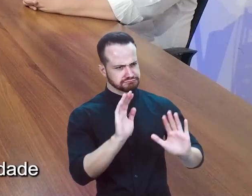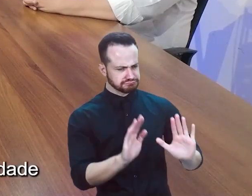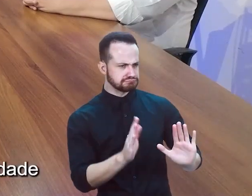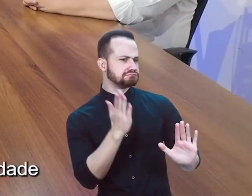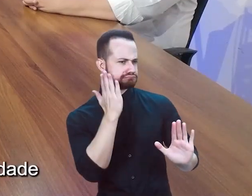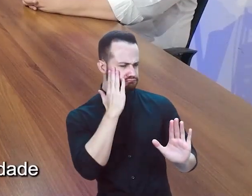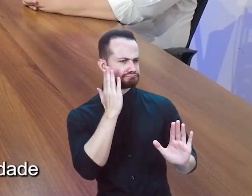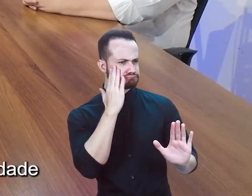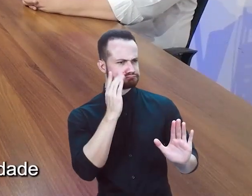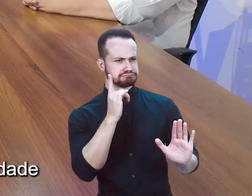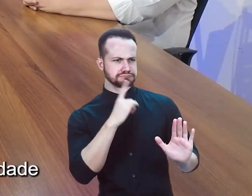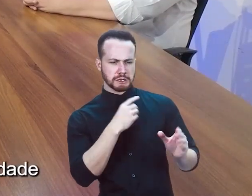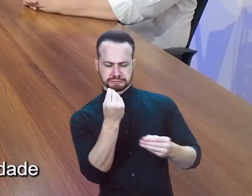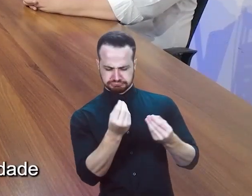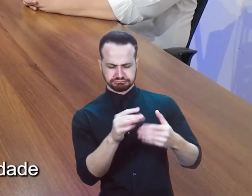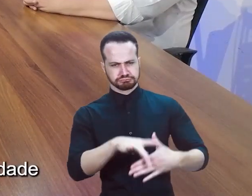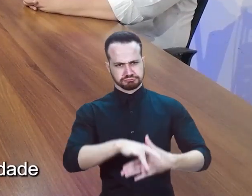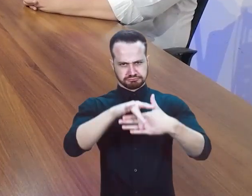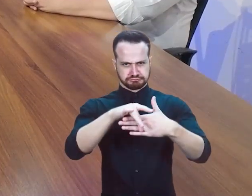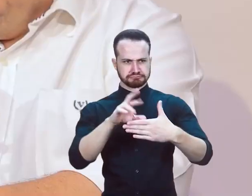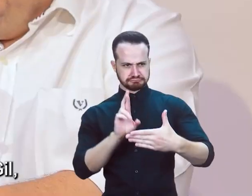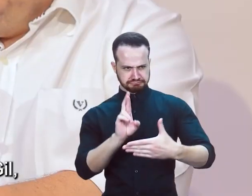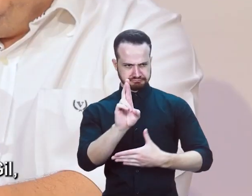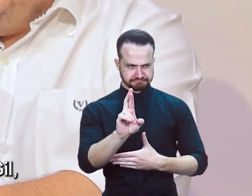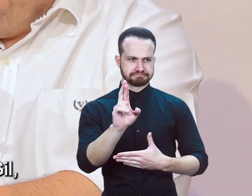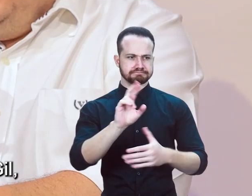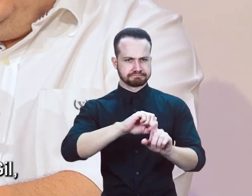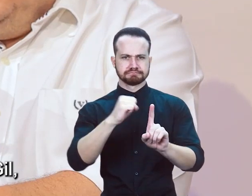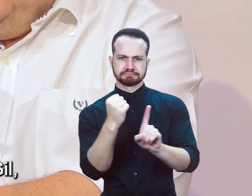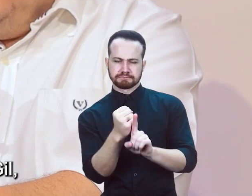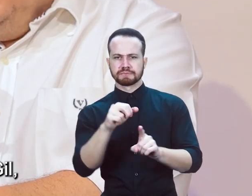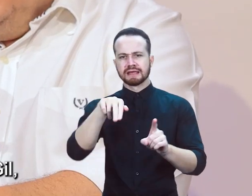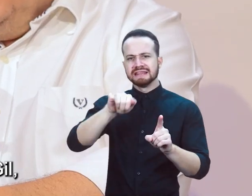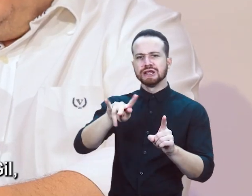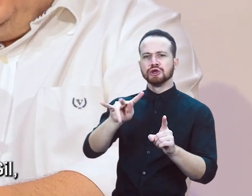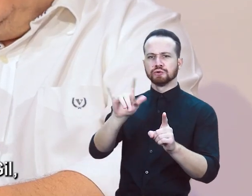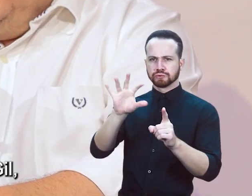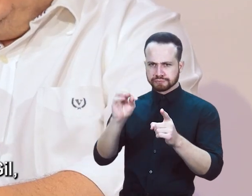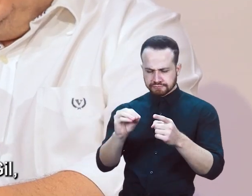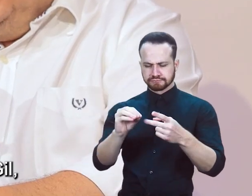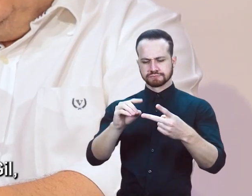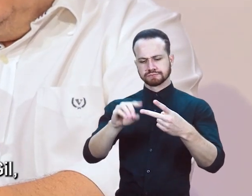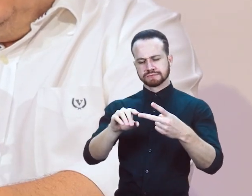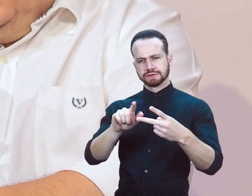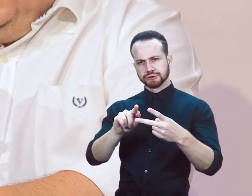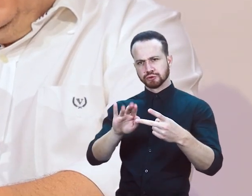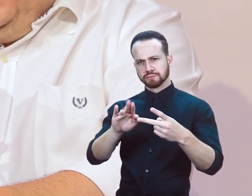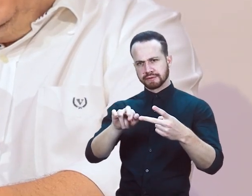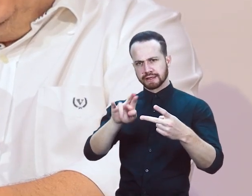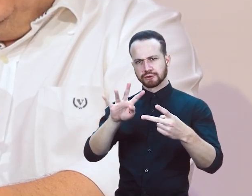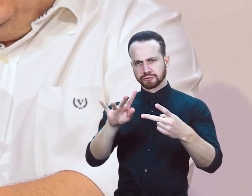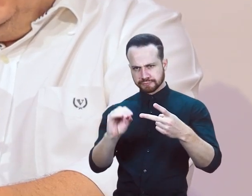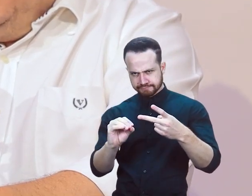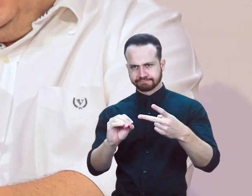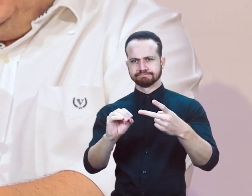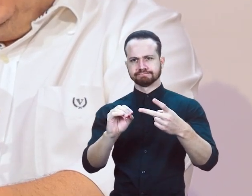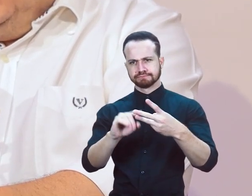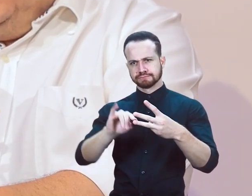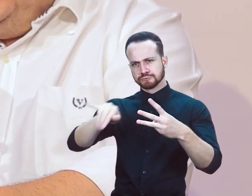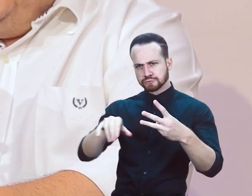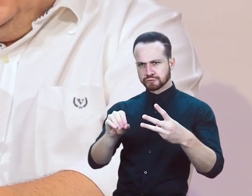que sabemos que tem um destaque na sociedade. Milton Nascimento, Gilberto Gil, o